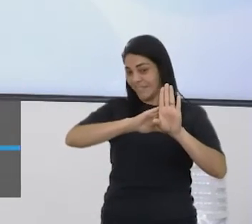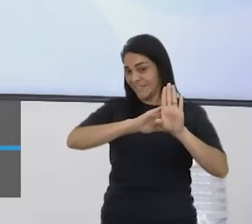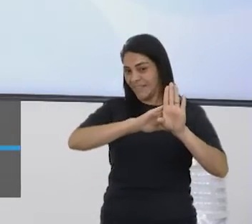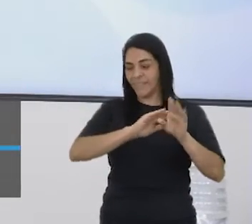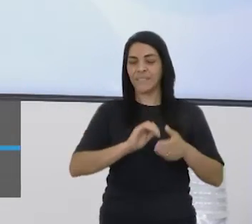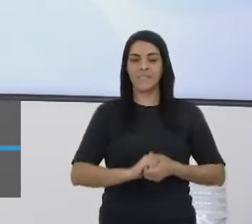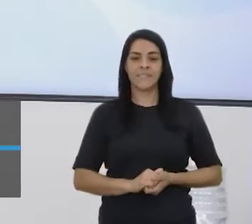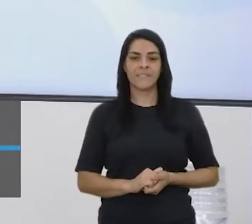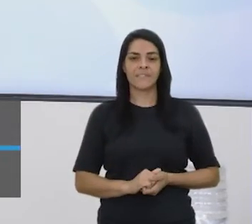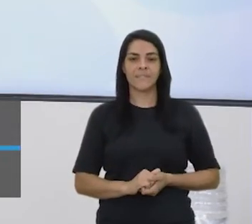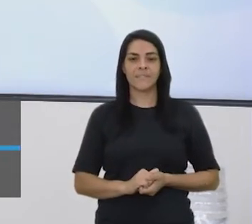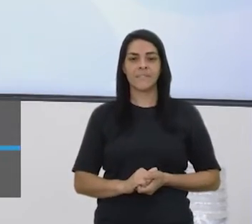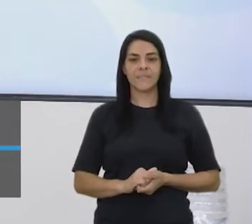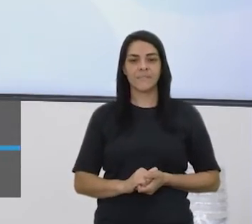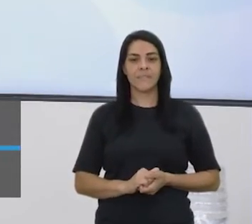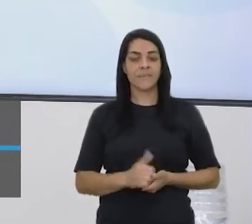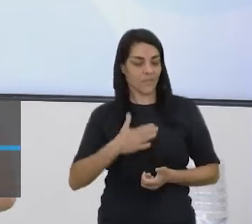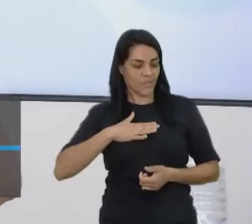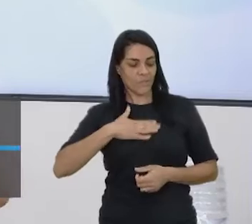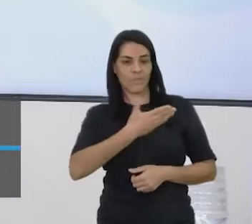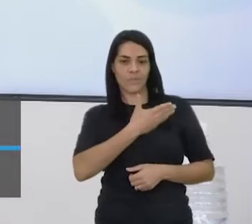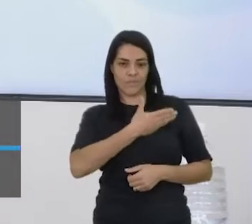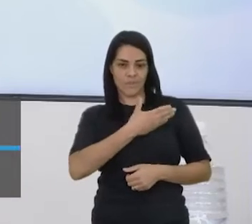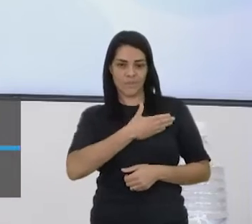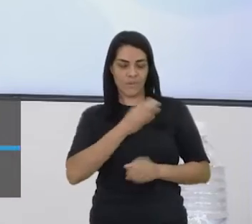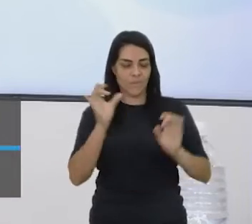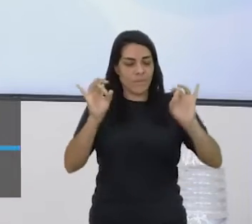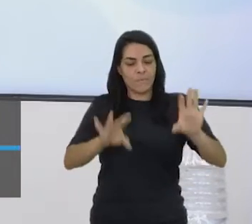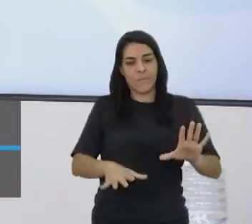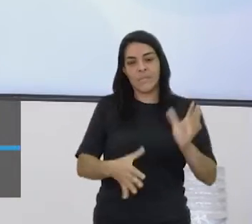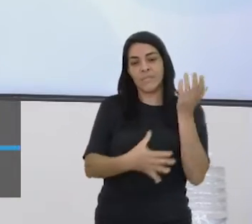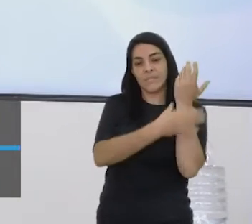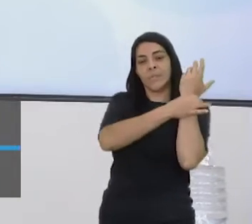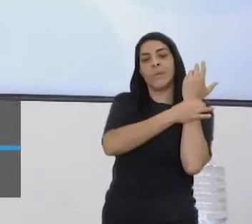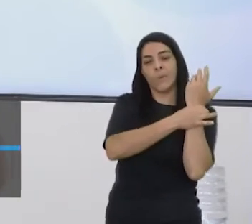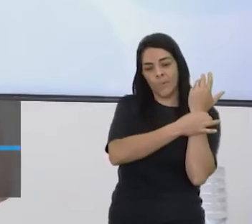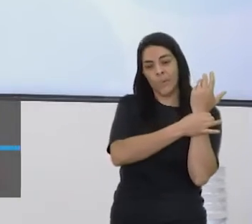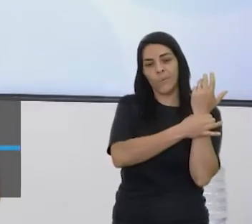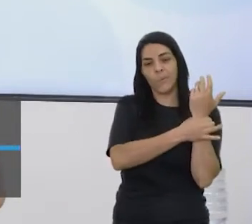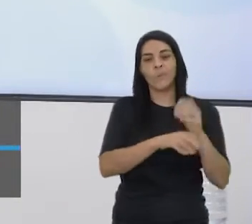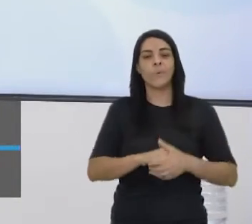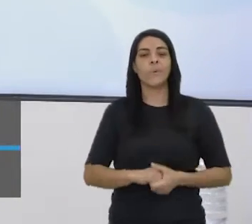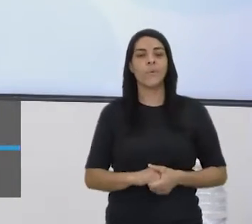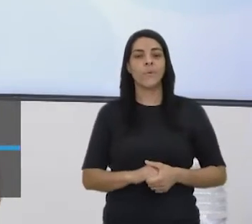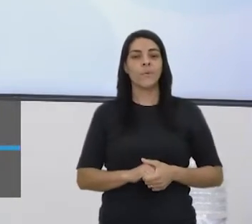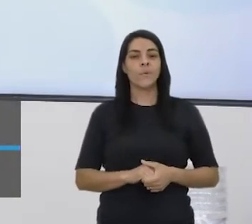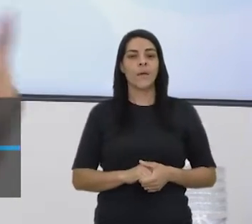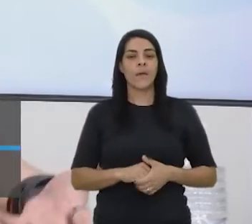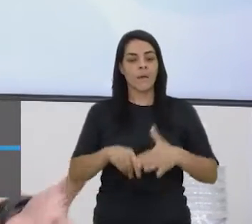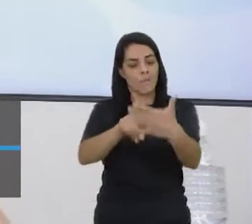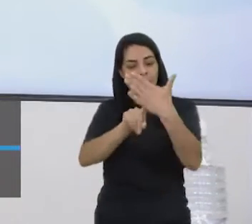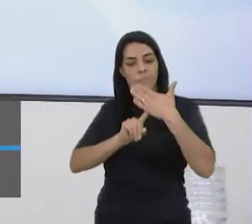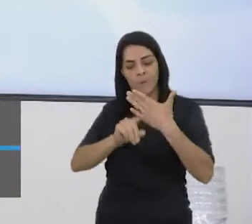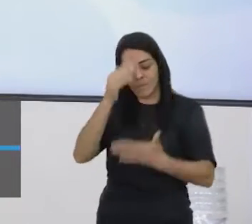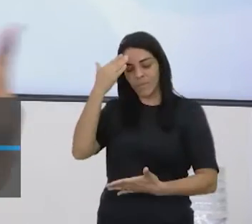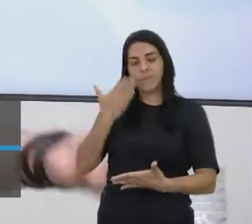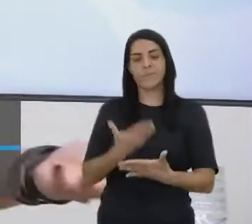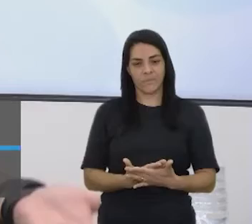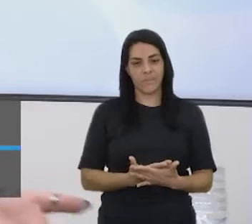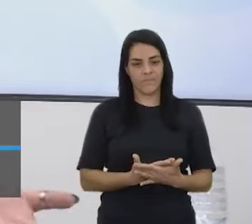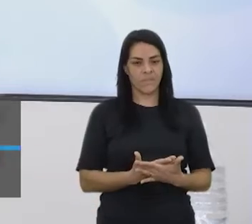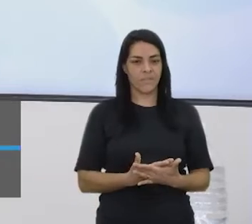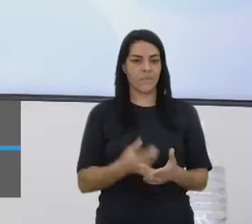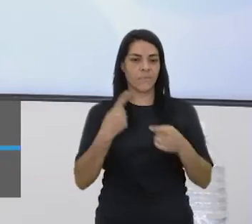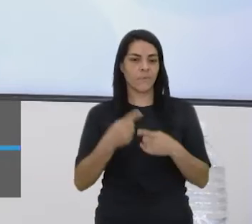fica aqui do meu lado que são meus amigos e me deixam muito mais segura de estar aqui Me Passam confiança de saber que eles estão aqui para me ajudar